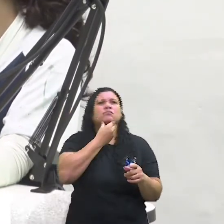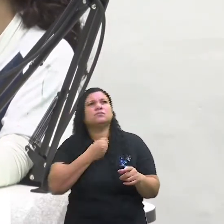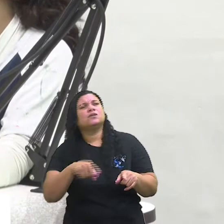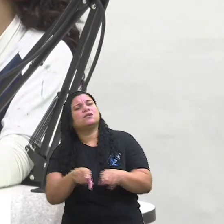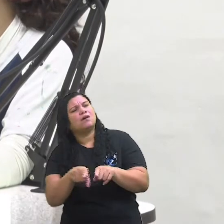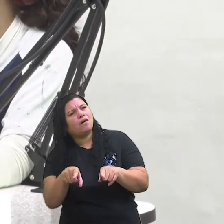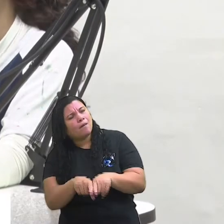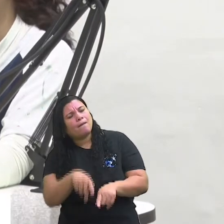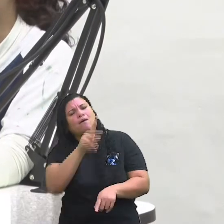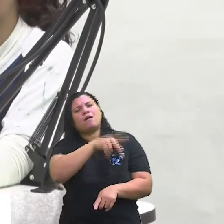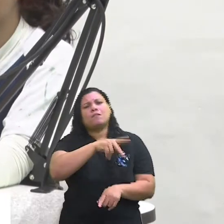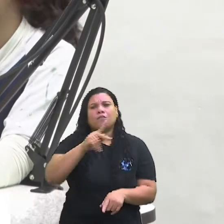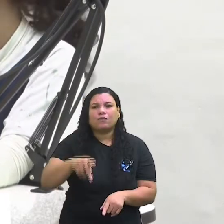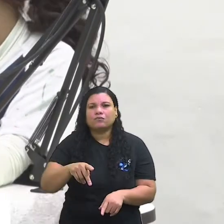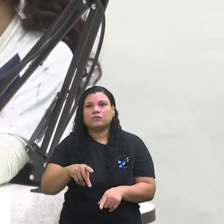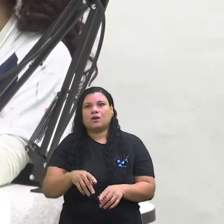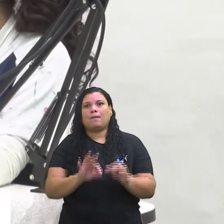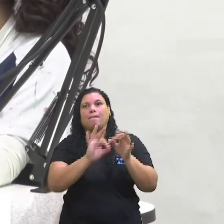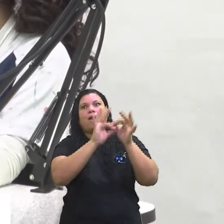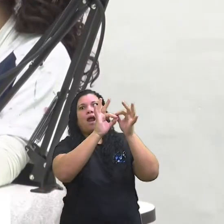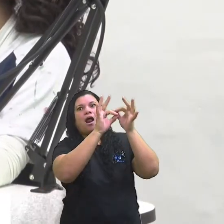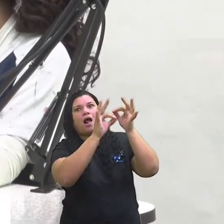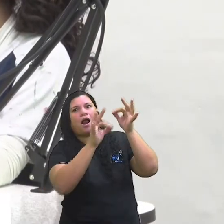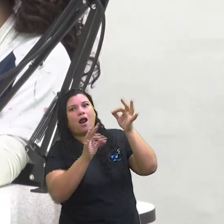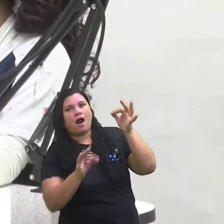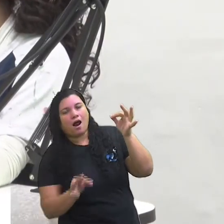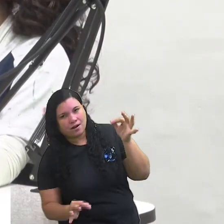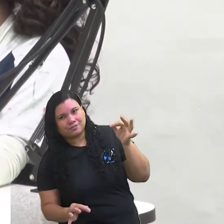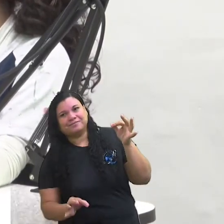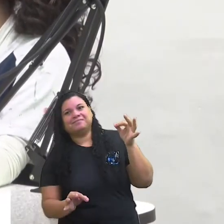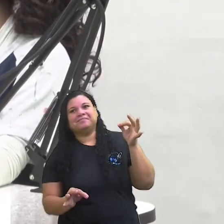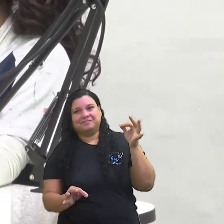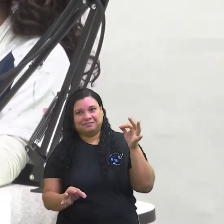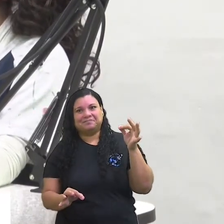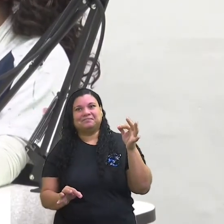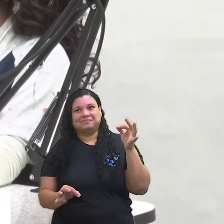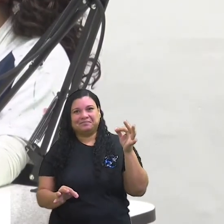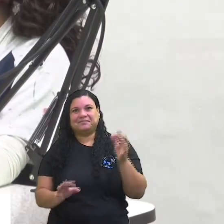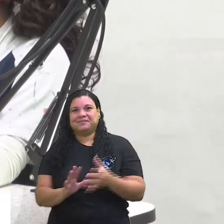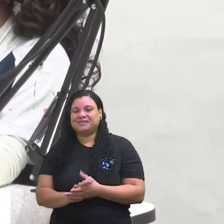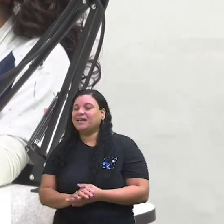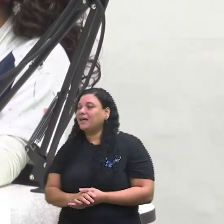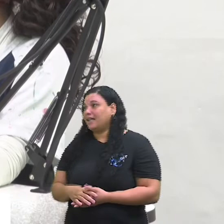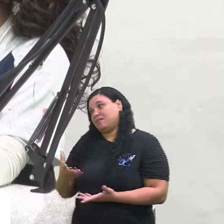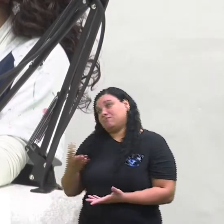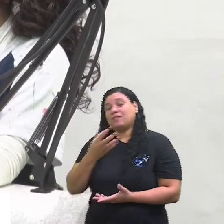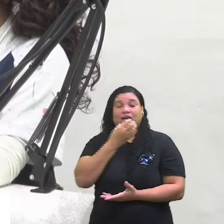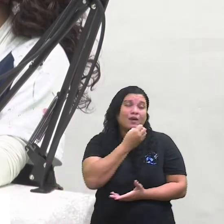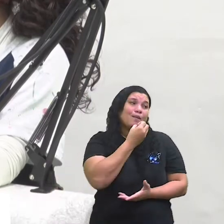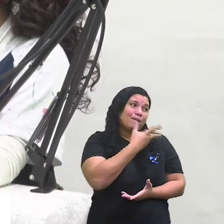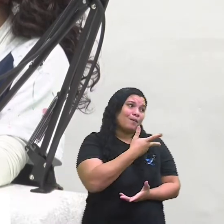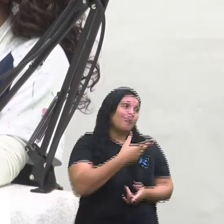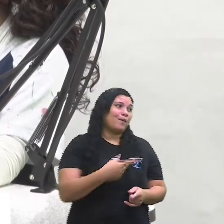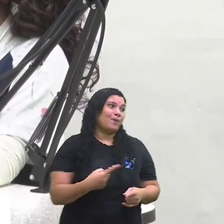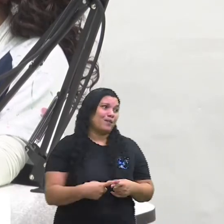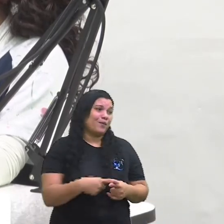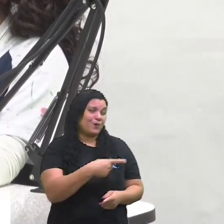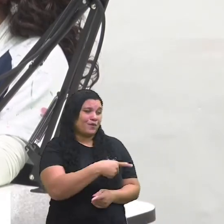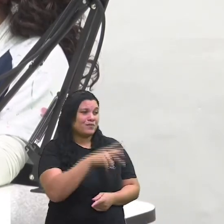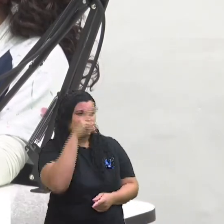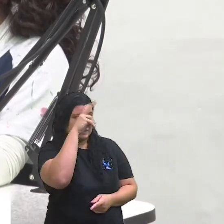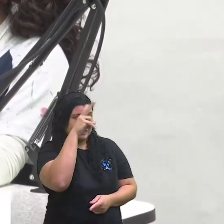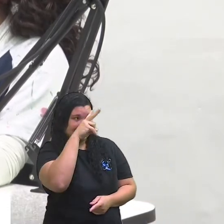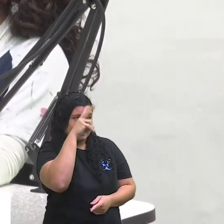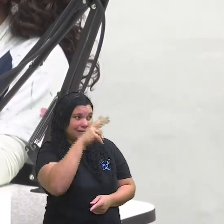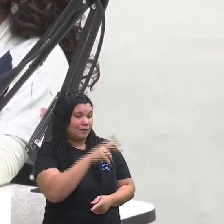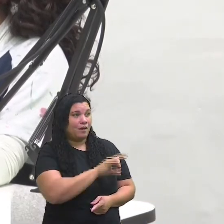estende. Aí se estende, mas isso é bom. Isso é bom porque aí você vai lembrando. De fato, eu acho que isso é um